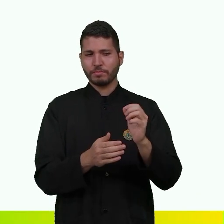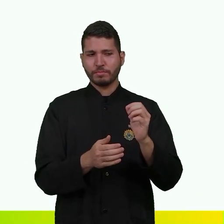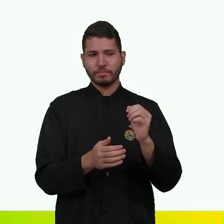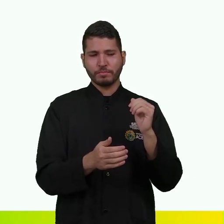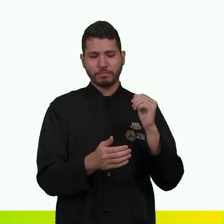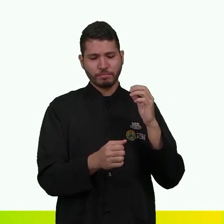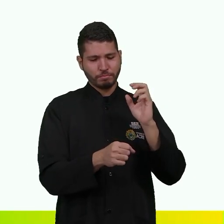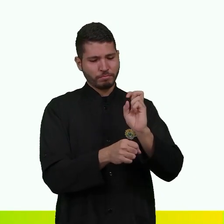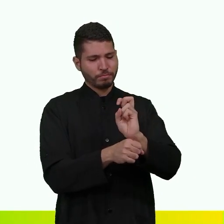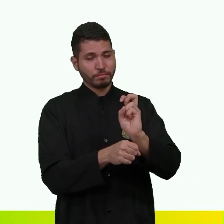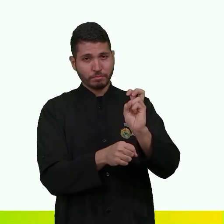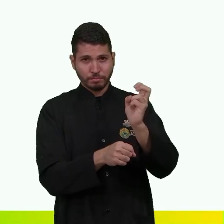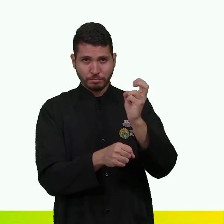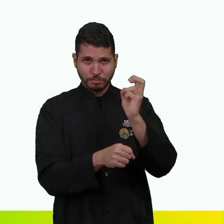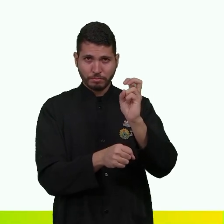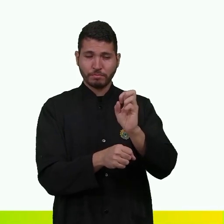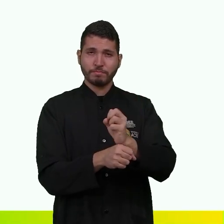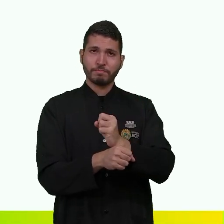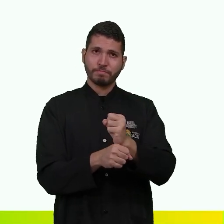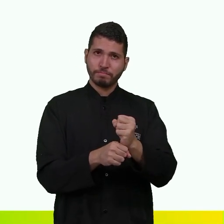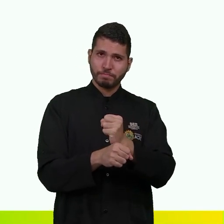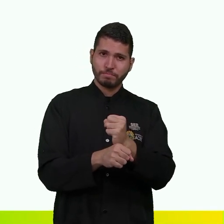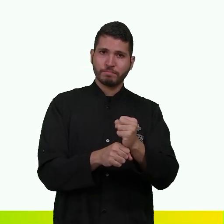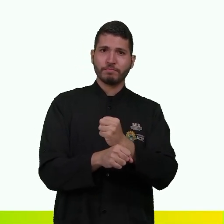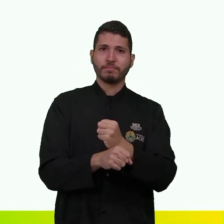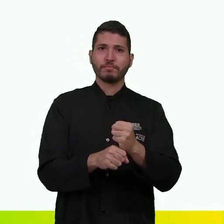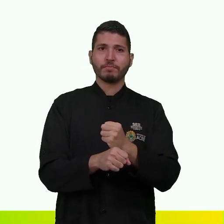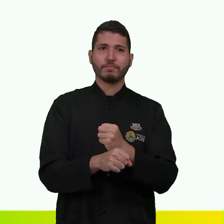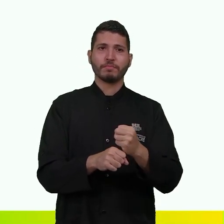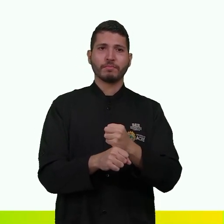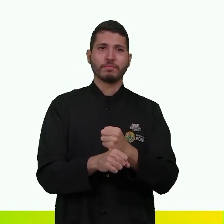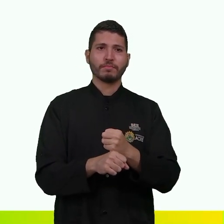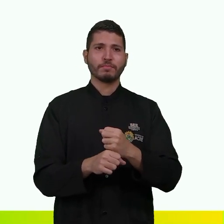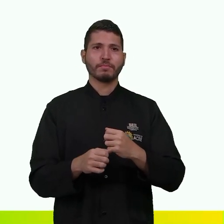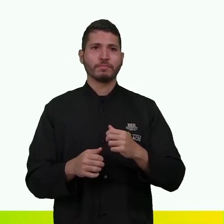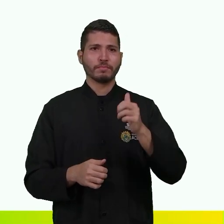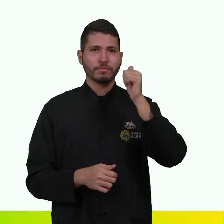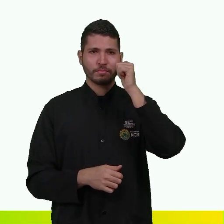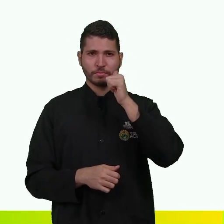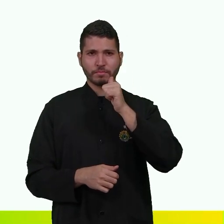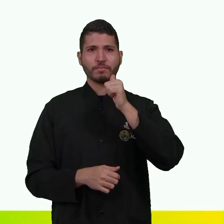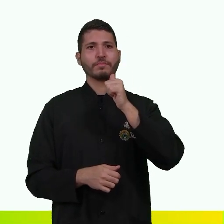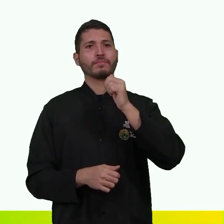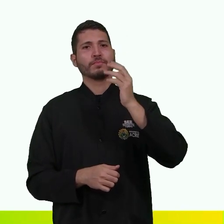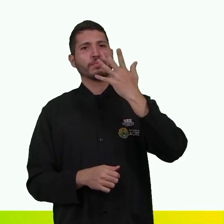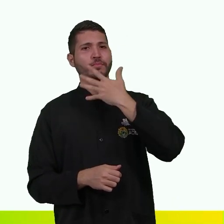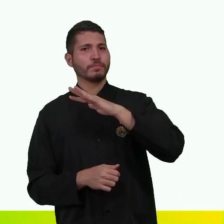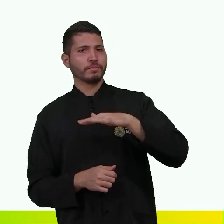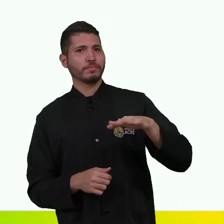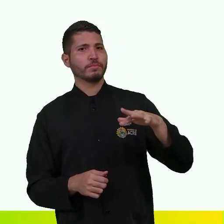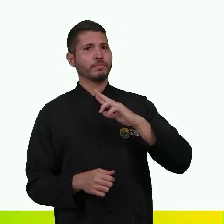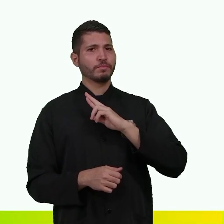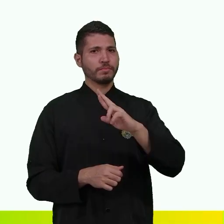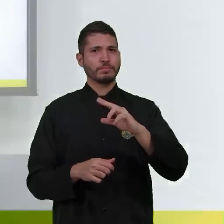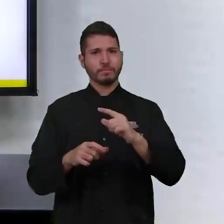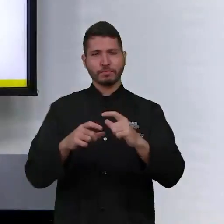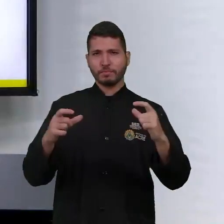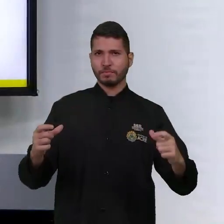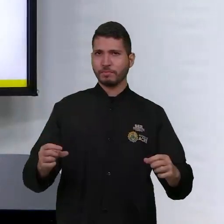vítimas, sendo os grupos mais vulneráveis à exploração em todo o mundo.